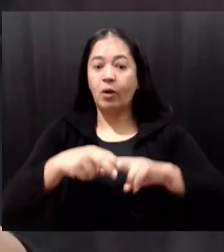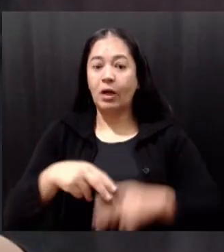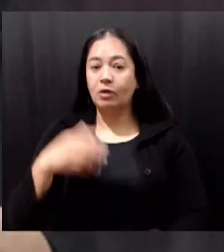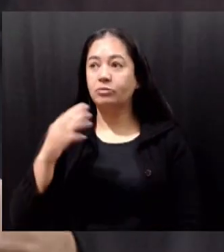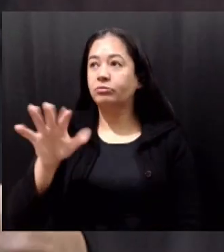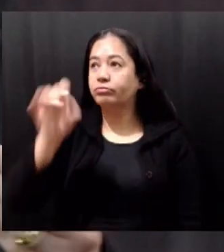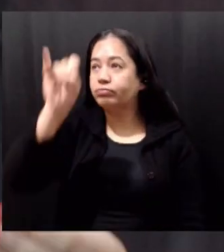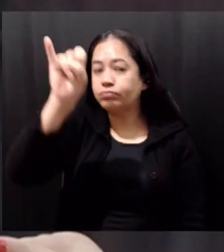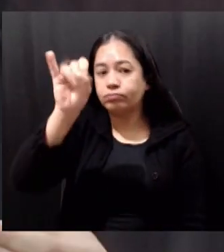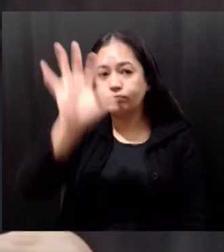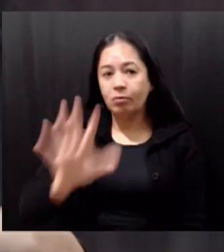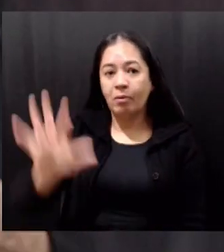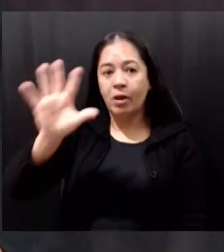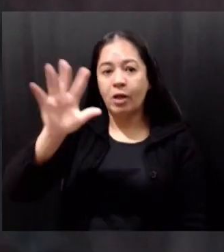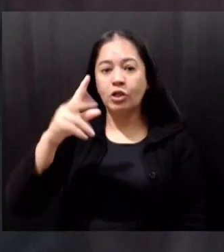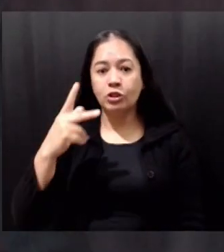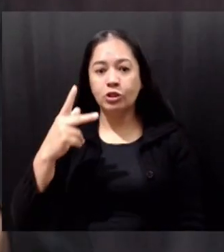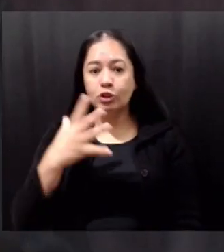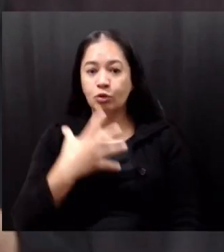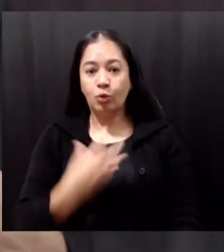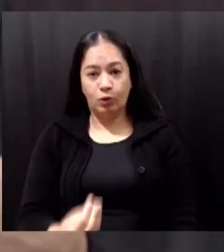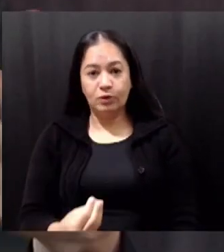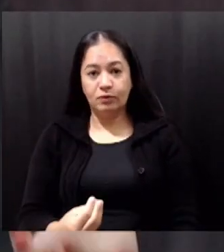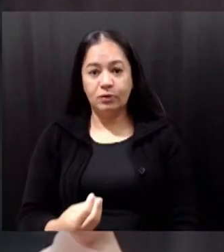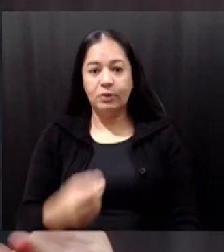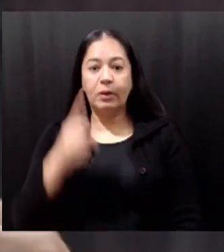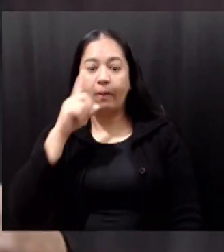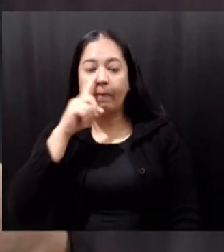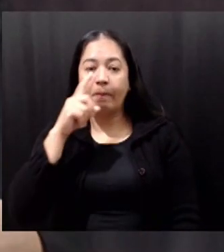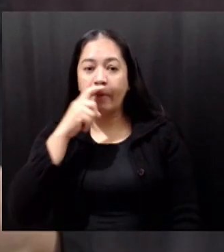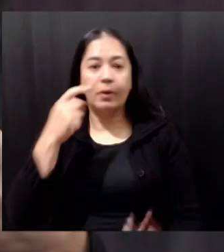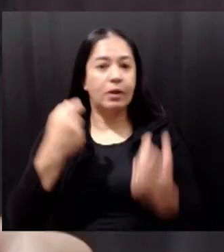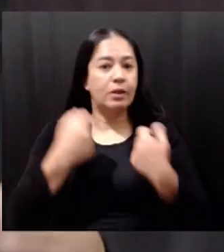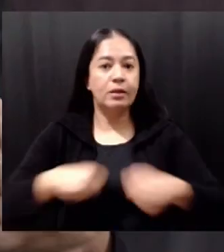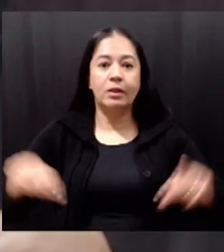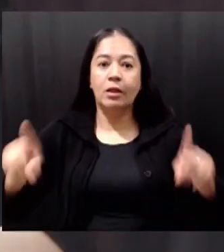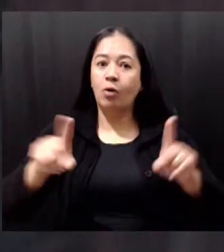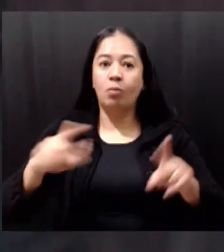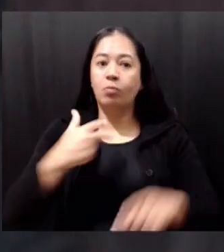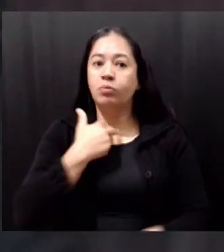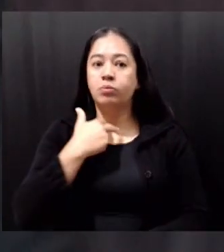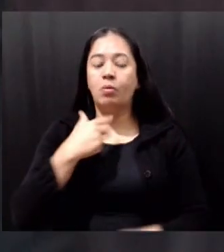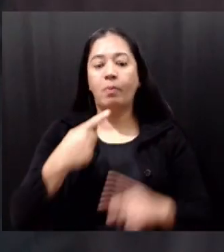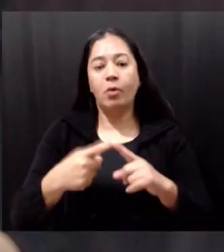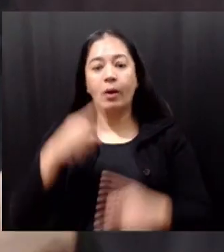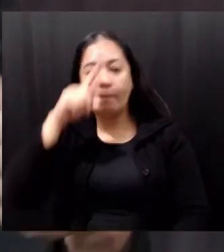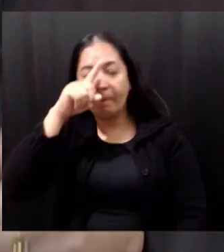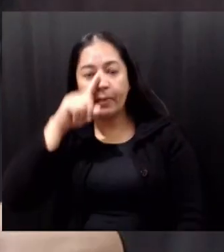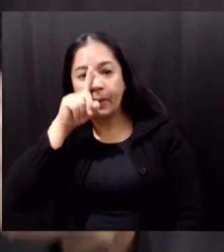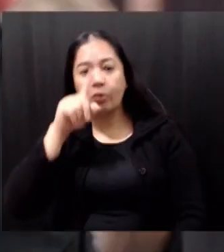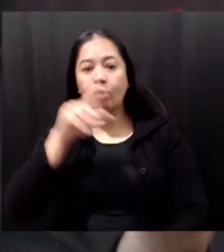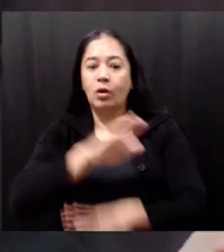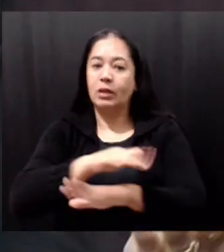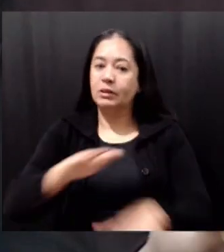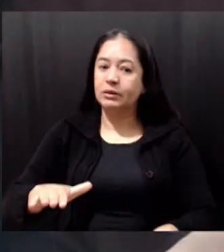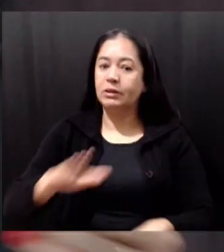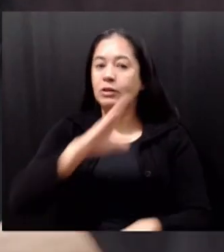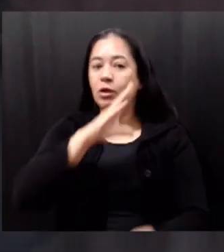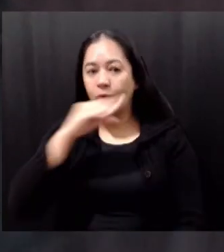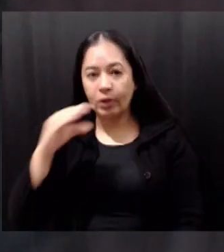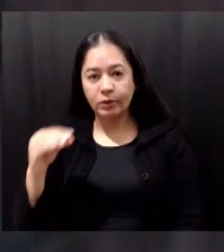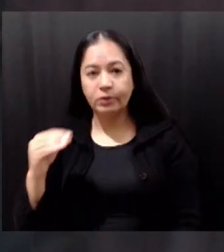os pais não devem fazer porque traz riscos para a criança, para o adolescente,